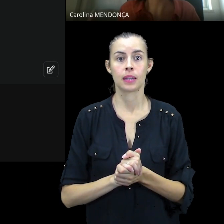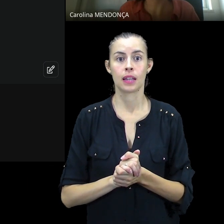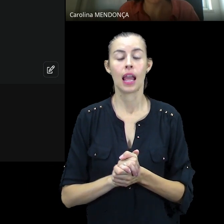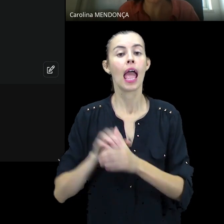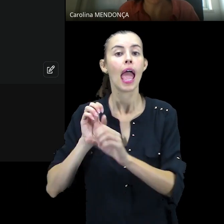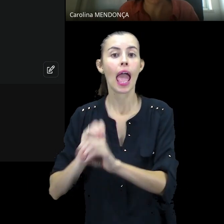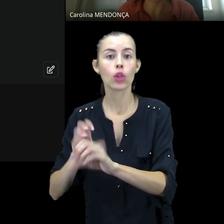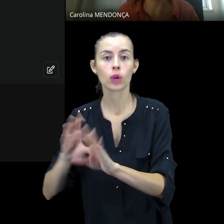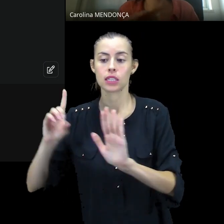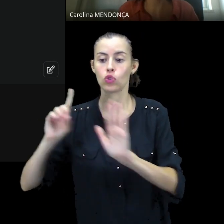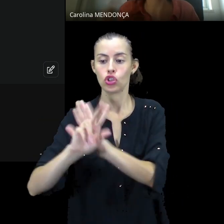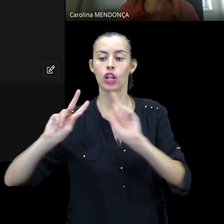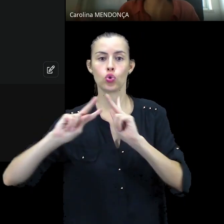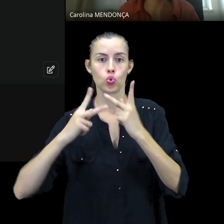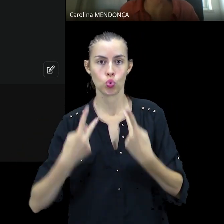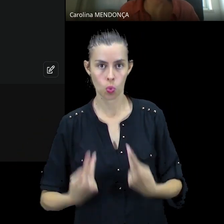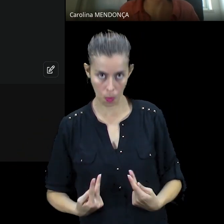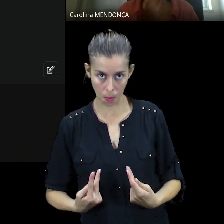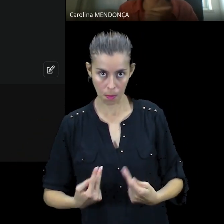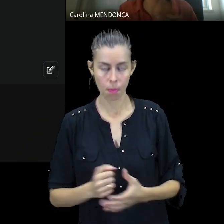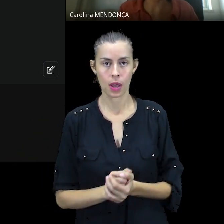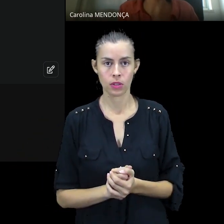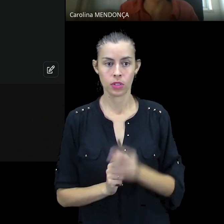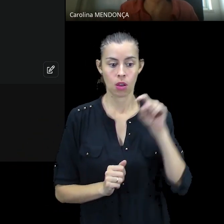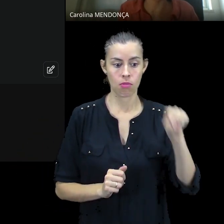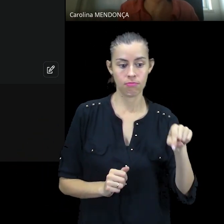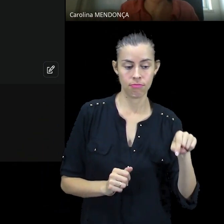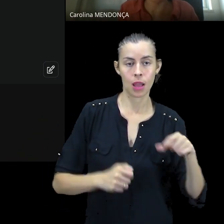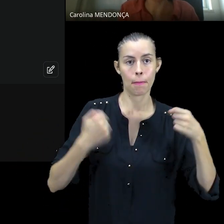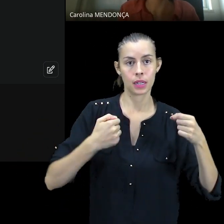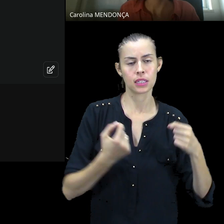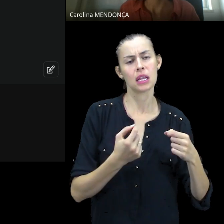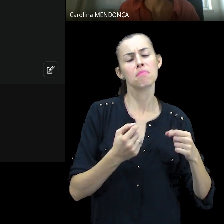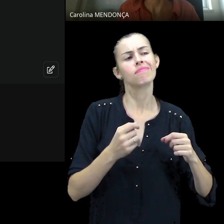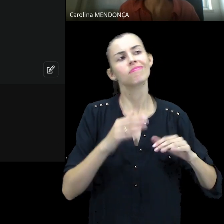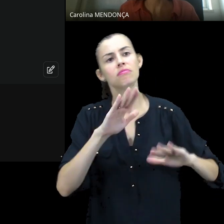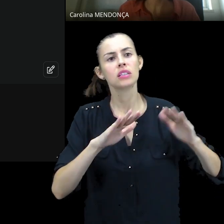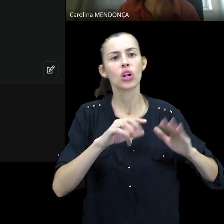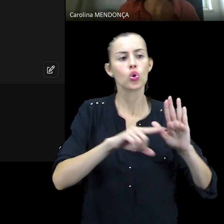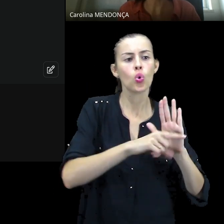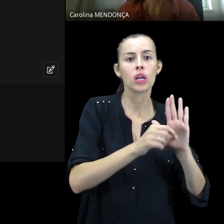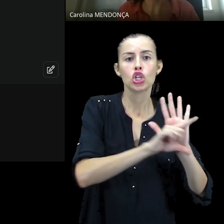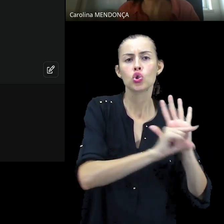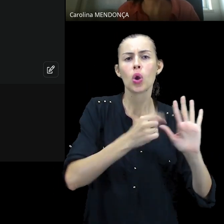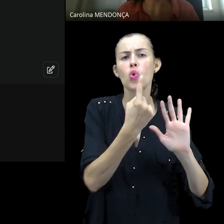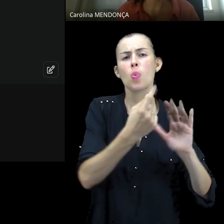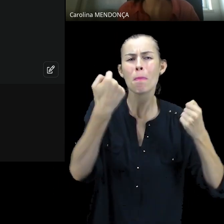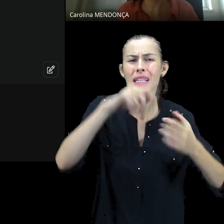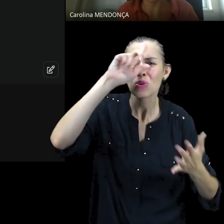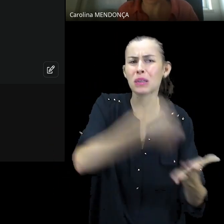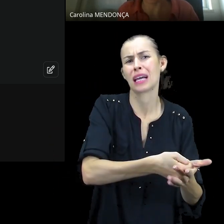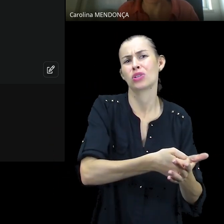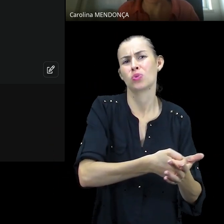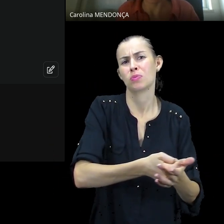nos cursos de licenciatura, ou seja, os cursos de formação de professores, porque isso está lá na diretriz do CNE, e como optativo para os